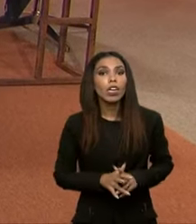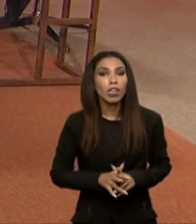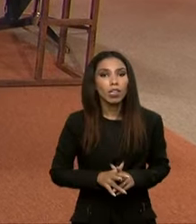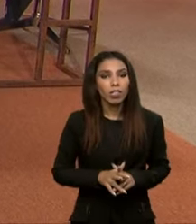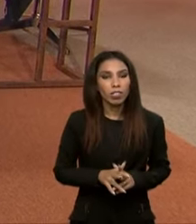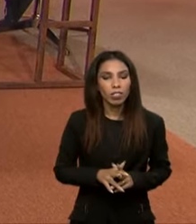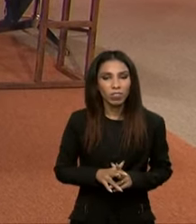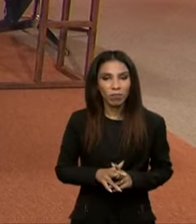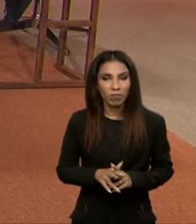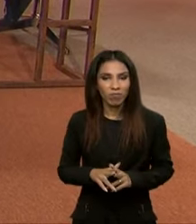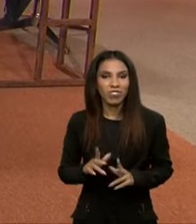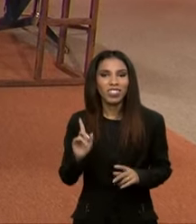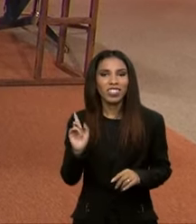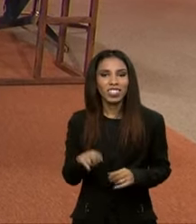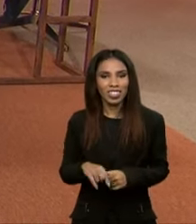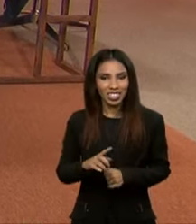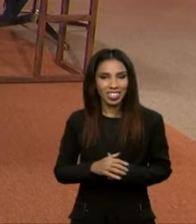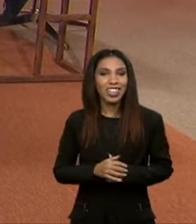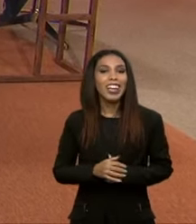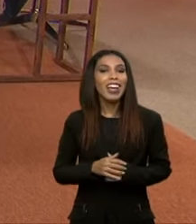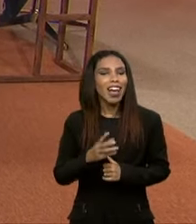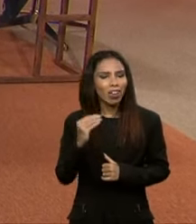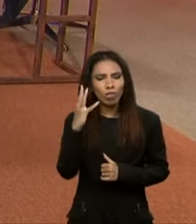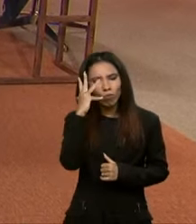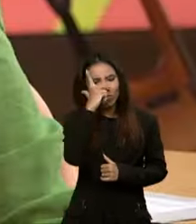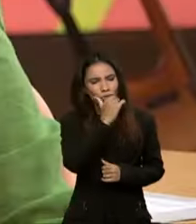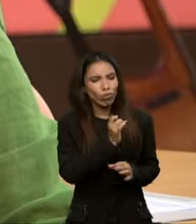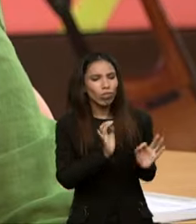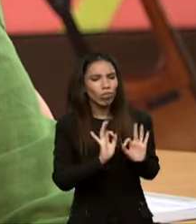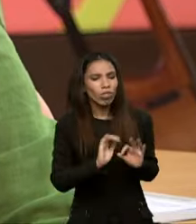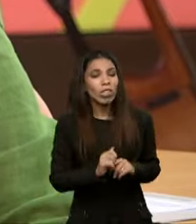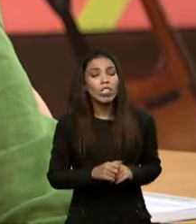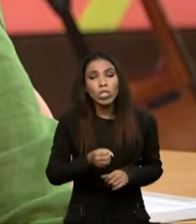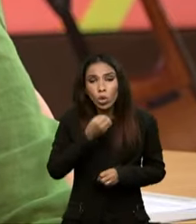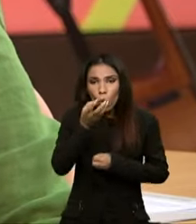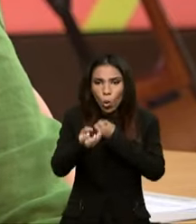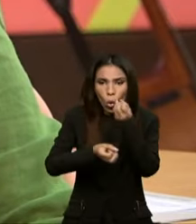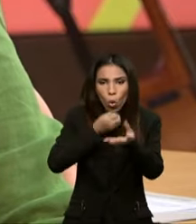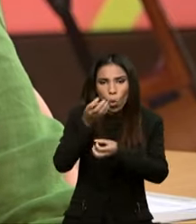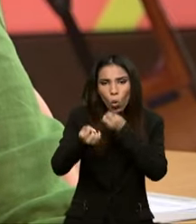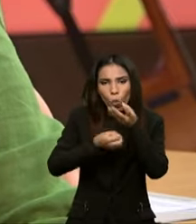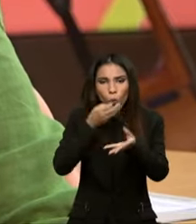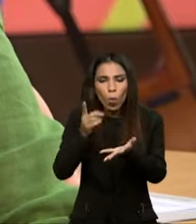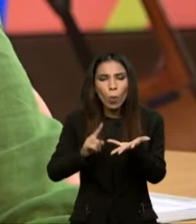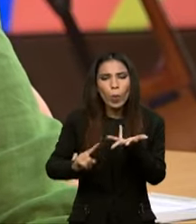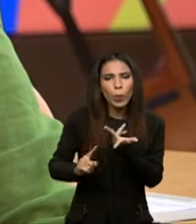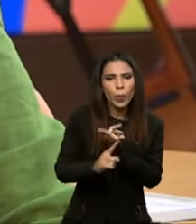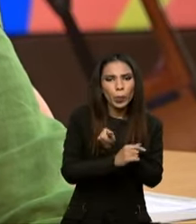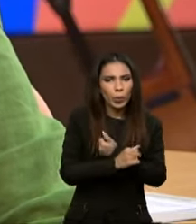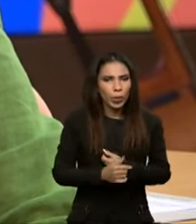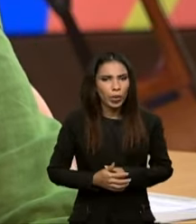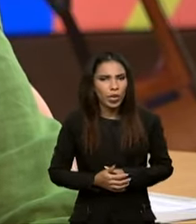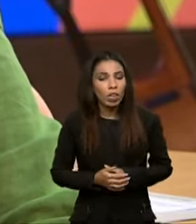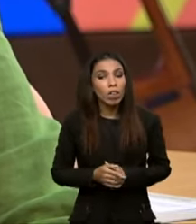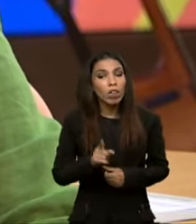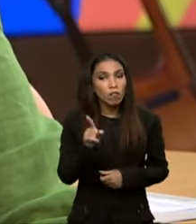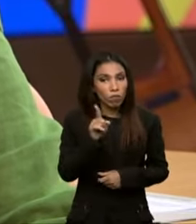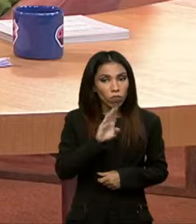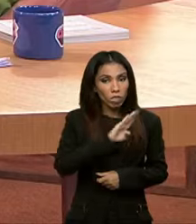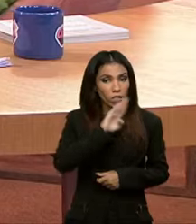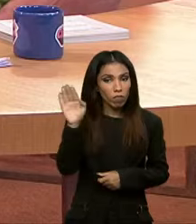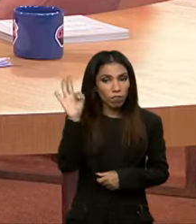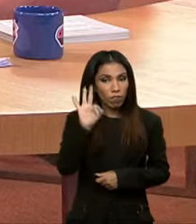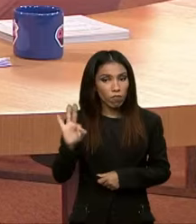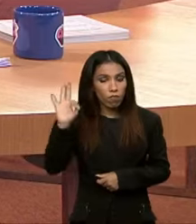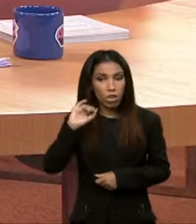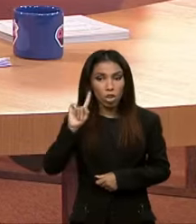graça. É uma imagino, cara. Agora, vem cá, você tá contando tudo isso, que você descobriu logo, não sei o quê, não sei o quê, mas tu partiu pra faculdade de Direito. Fui